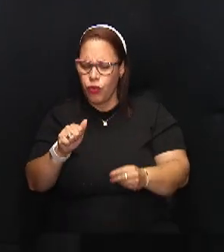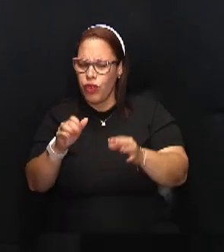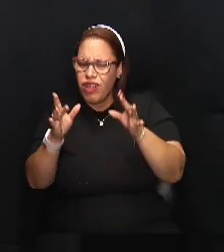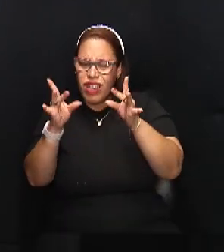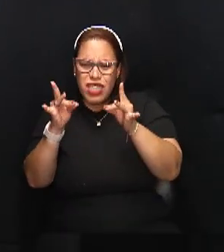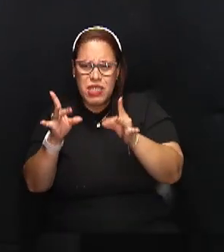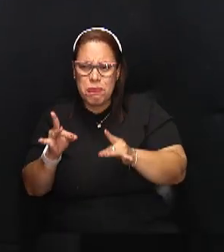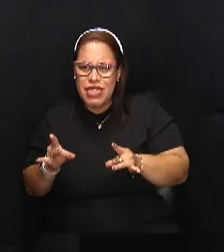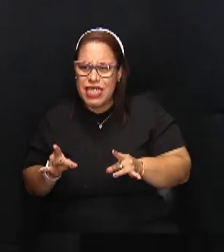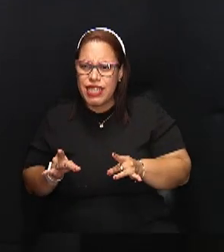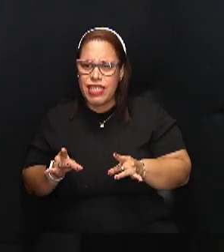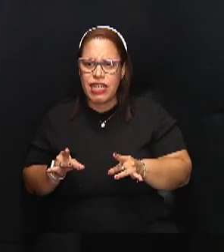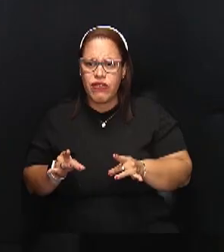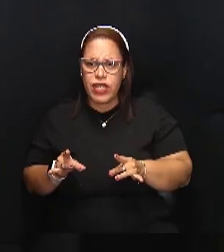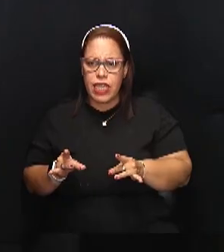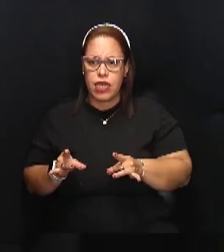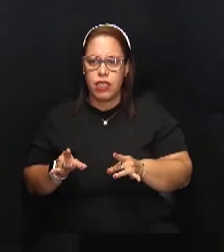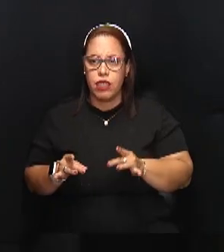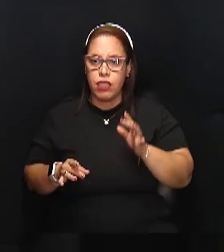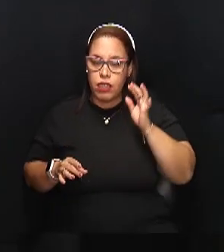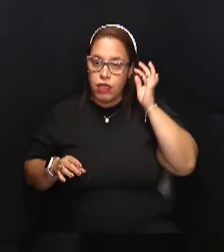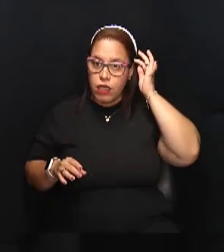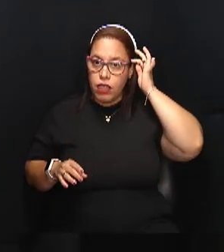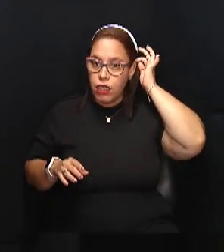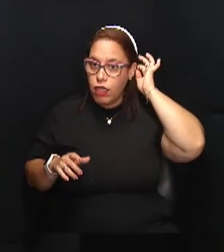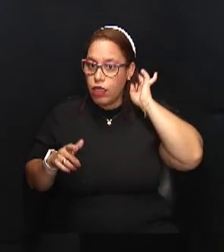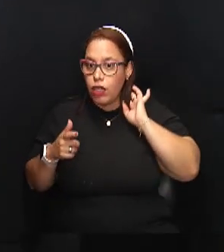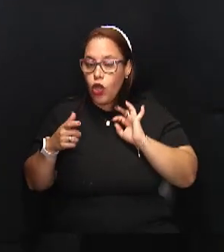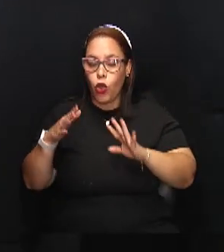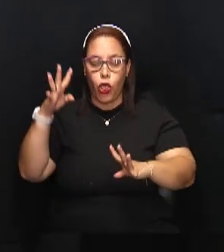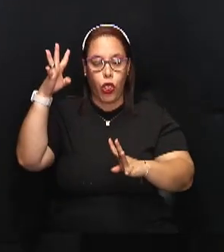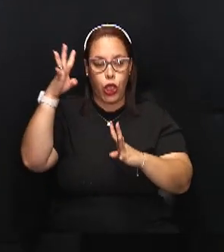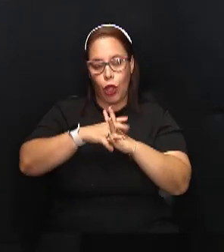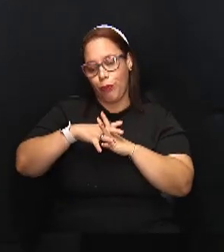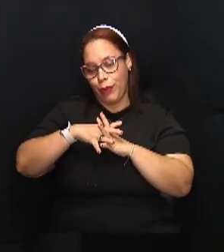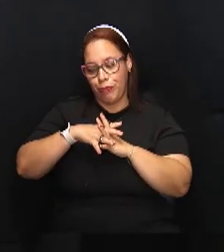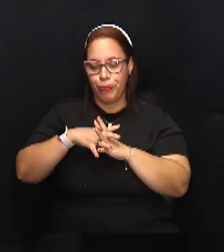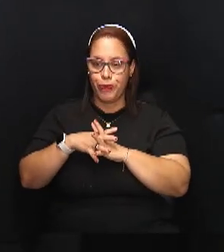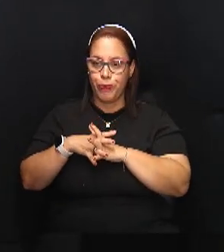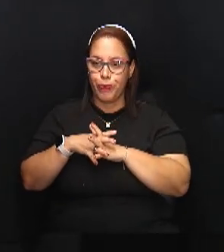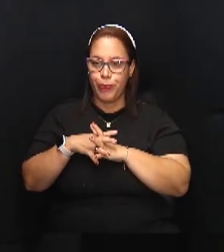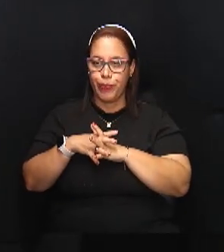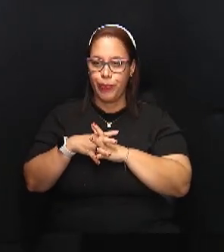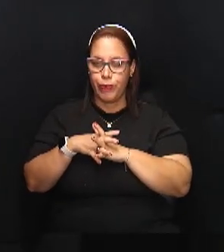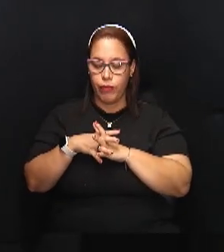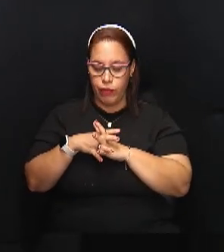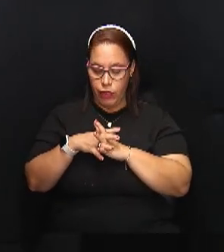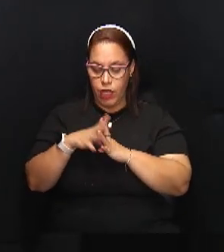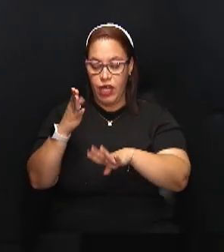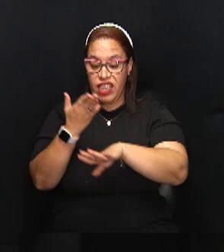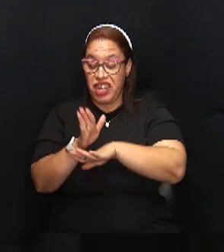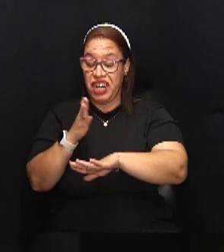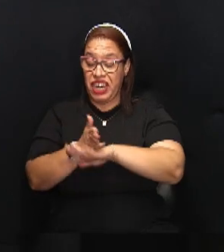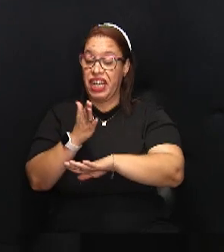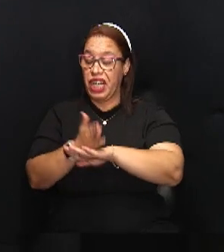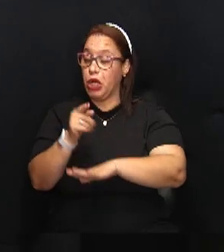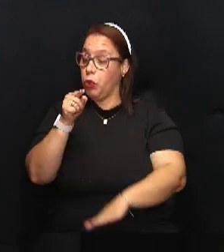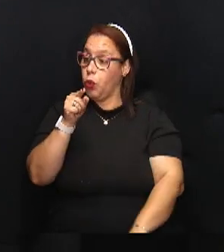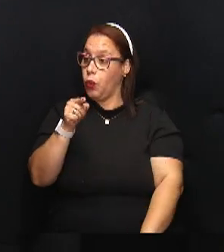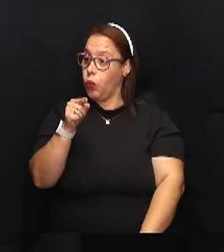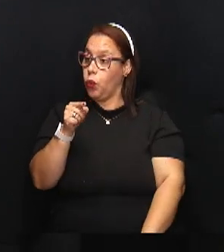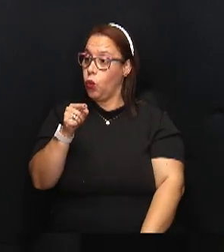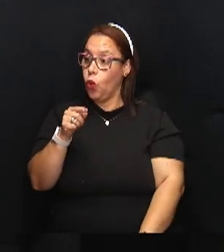areia, assim, vamos colocar na linguagem top. Sim. Né? Você está treinando lá, Miriam,